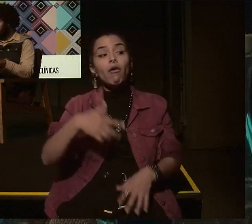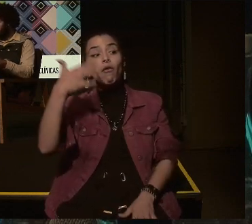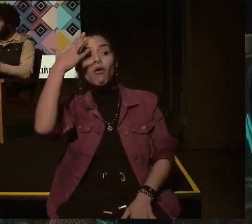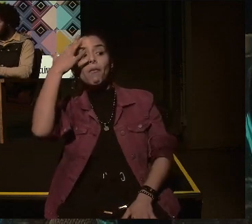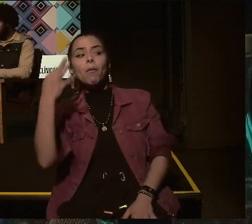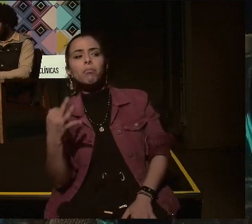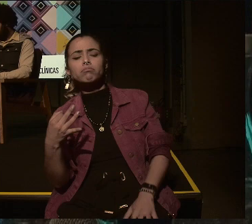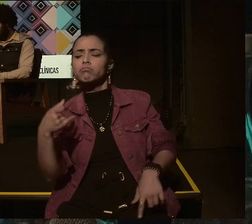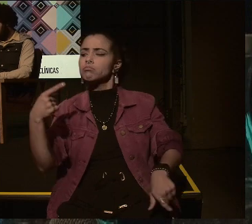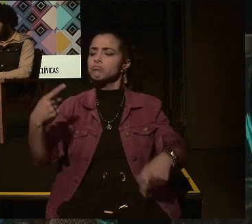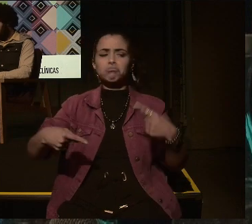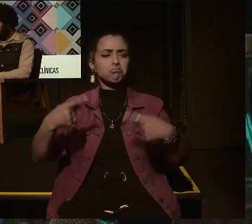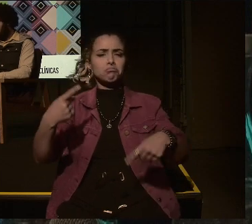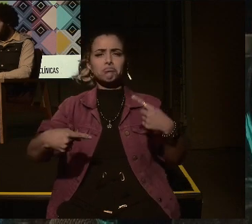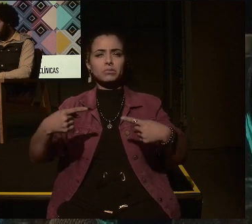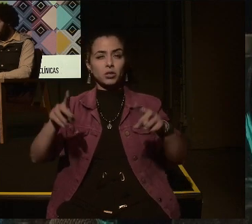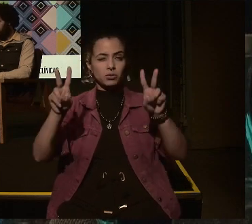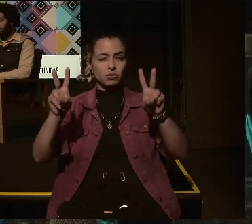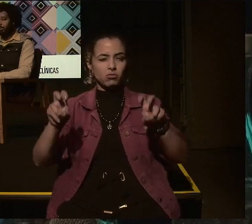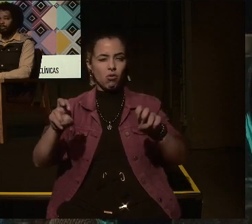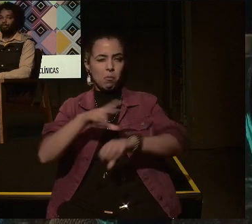H. E